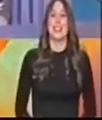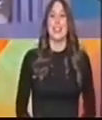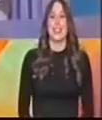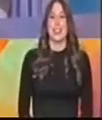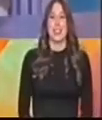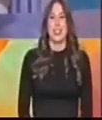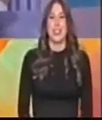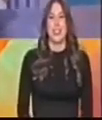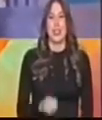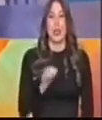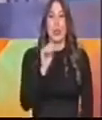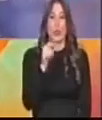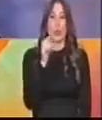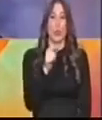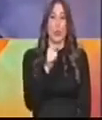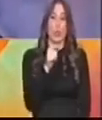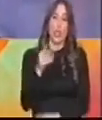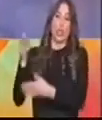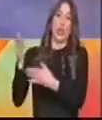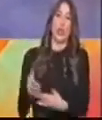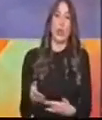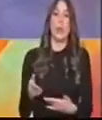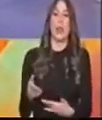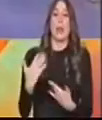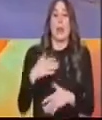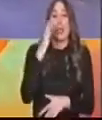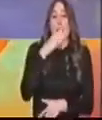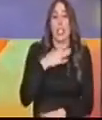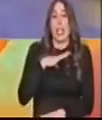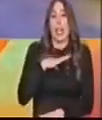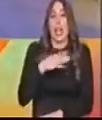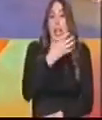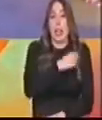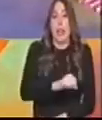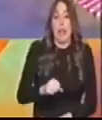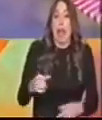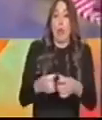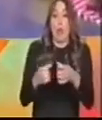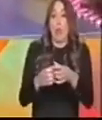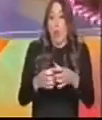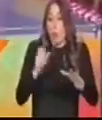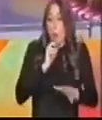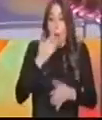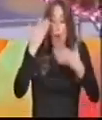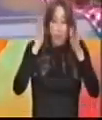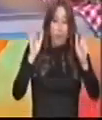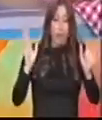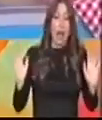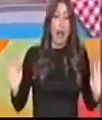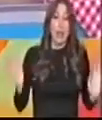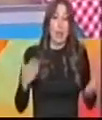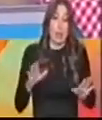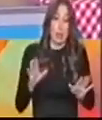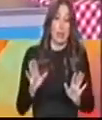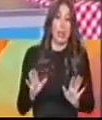Você é convidado. Se você quiser levar uma comitiva, pode levar. Desde que paguem, é fantástico.